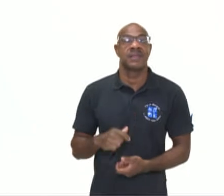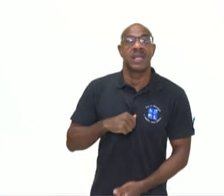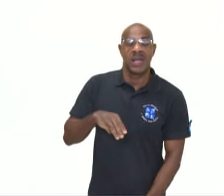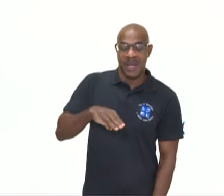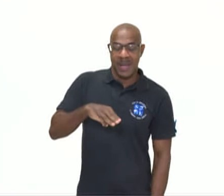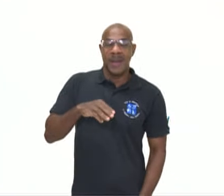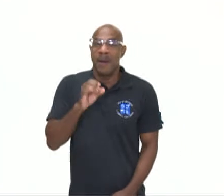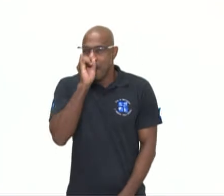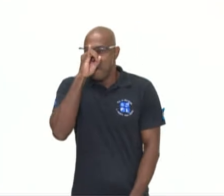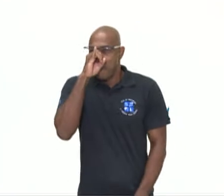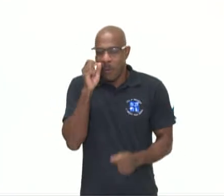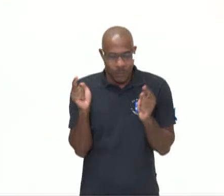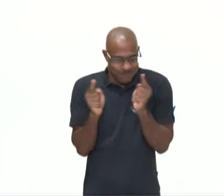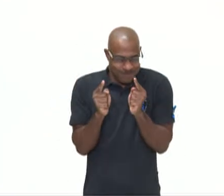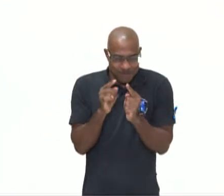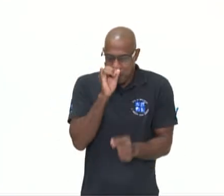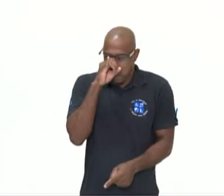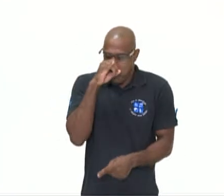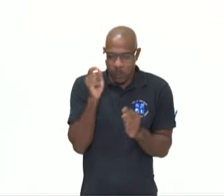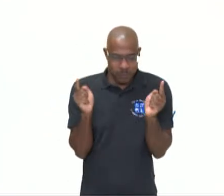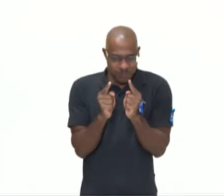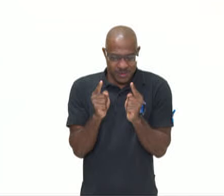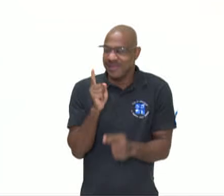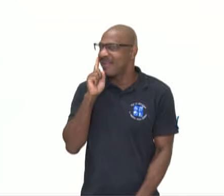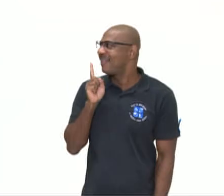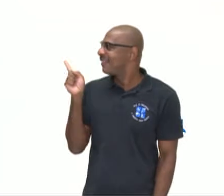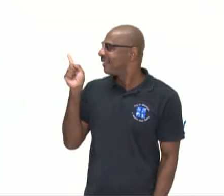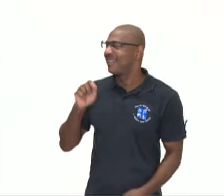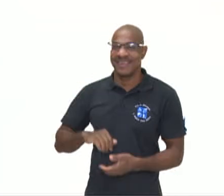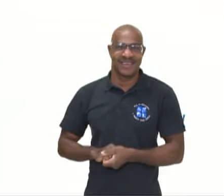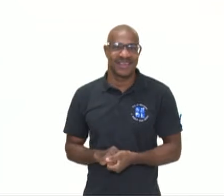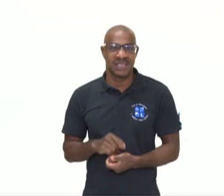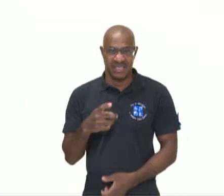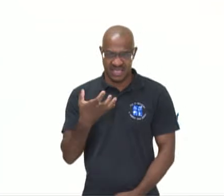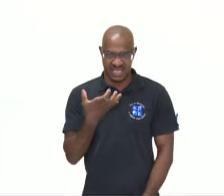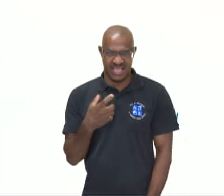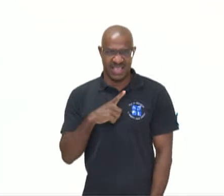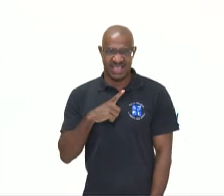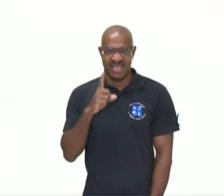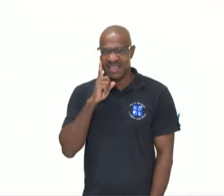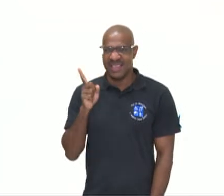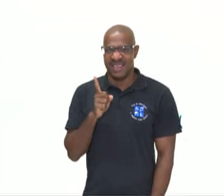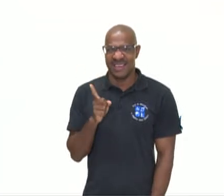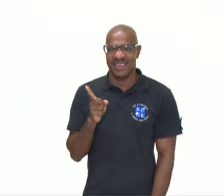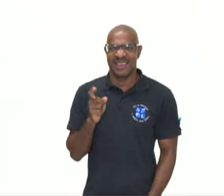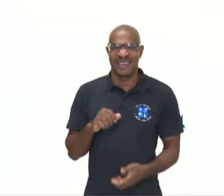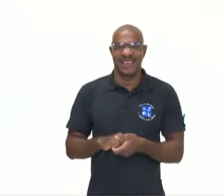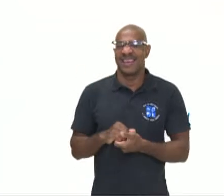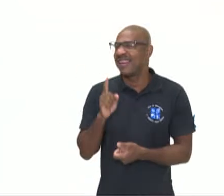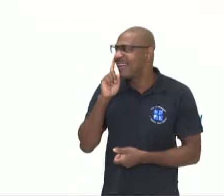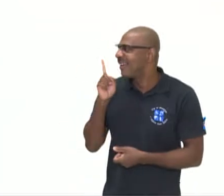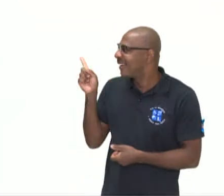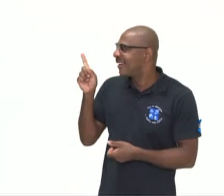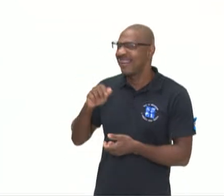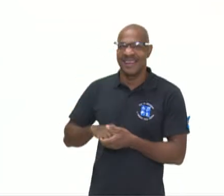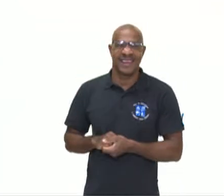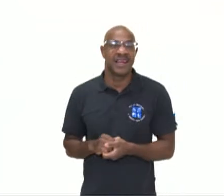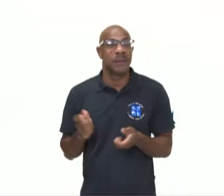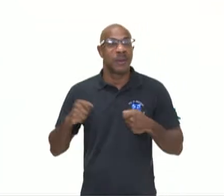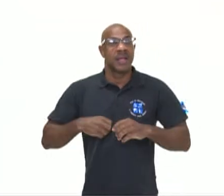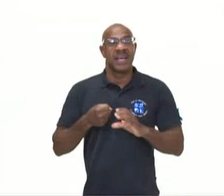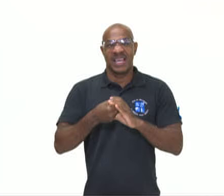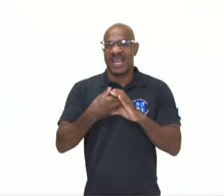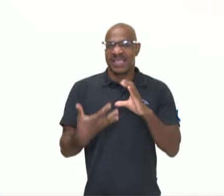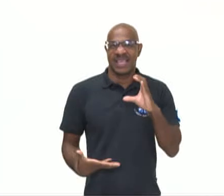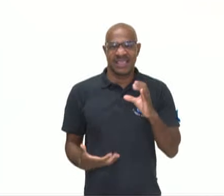lindo! É bonito, né, gente? É bonito, sim. Se você deseja ter um animal exótico, mas não silvestre, com